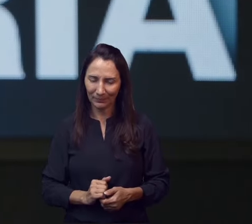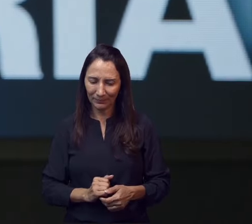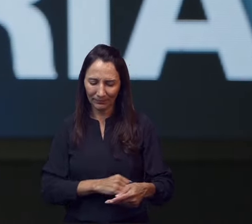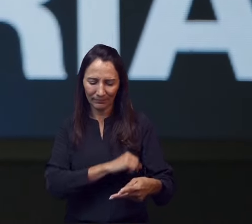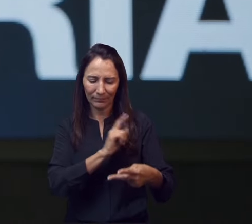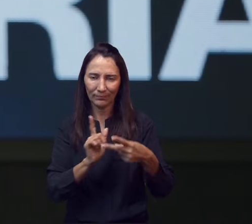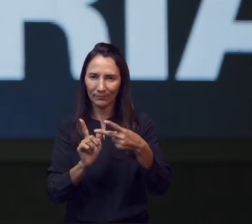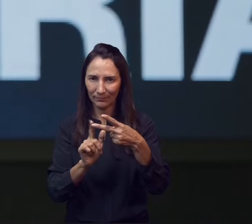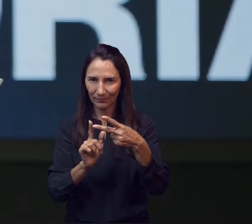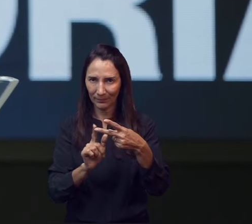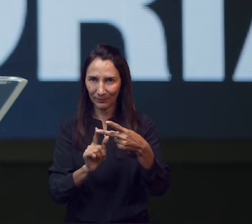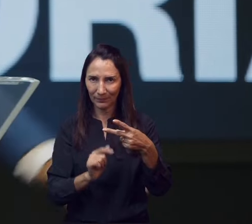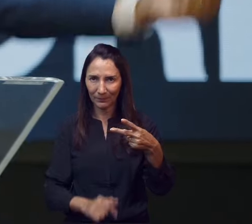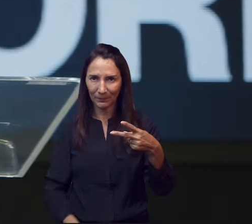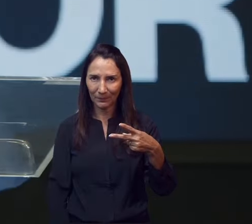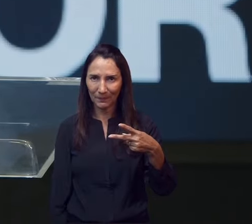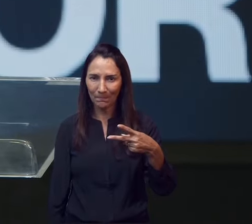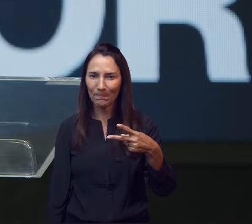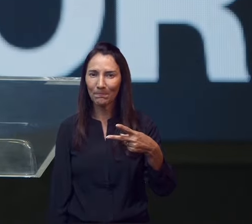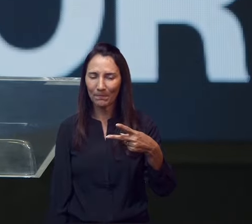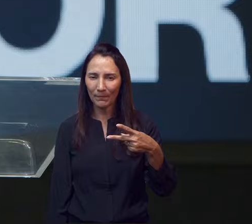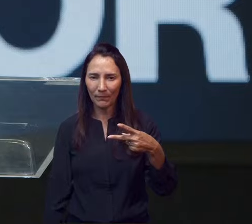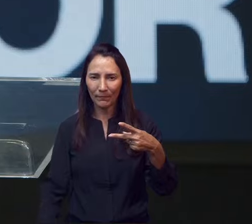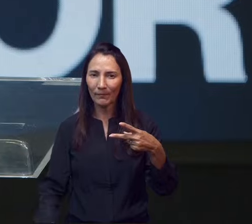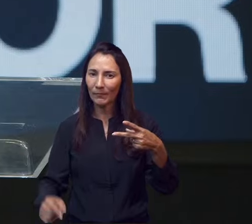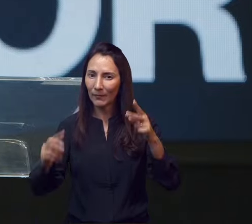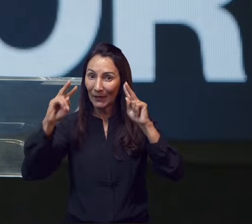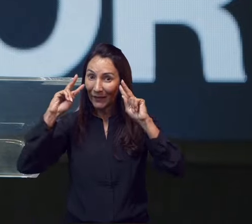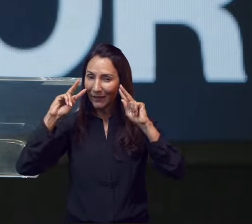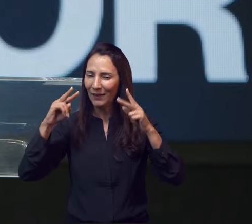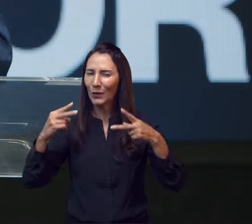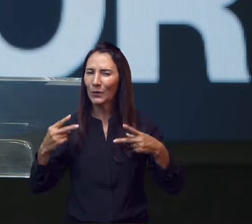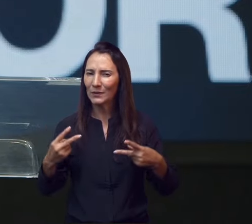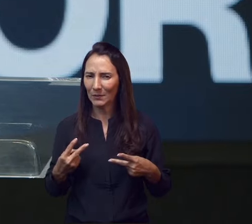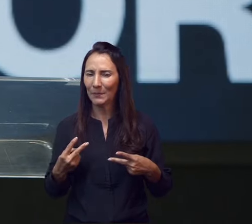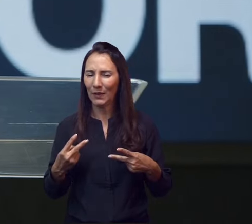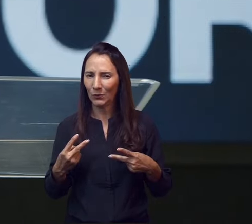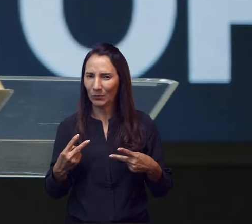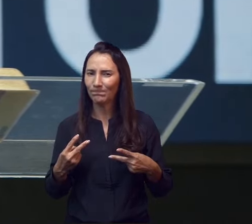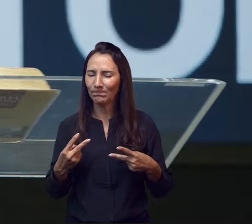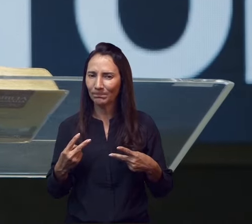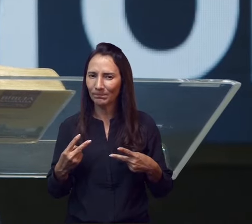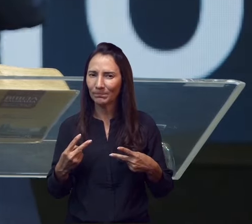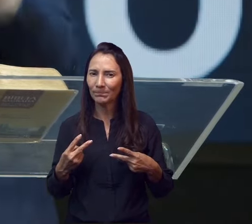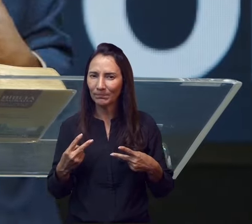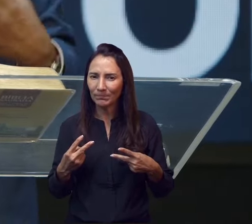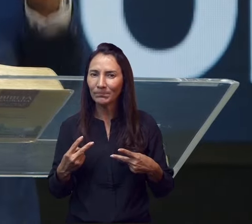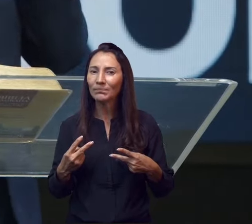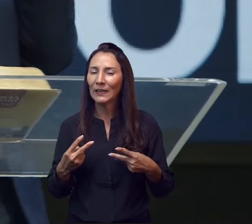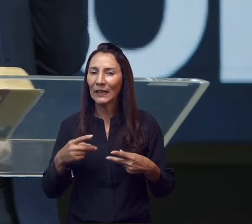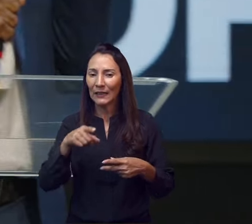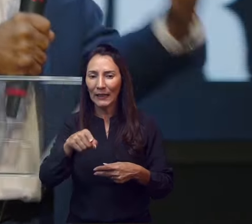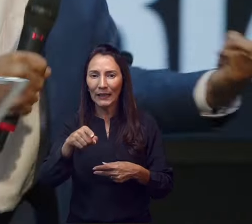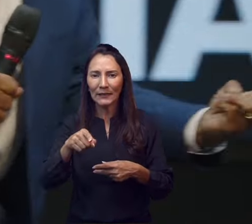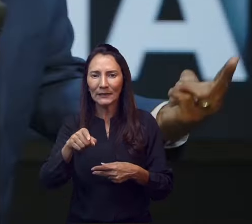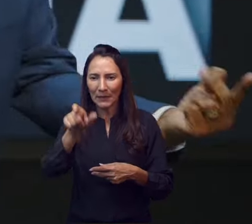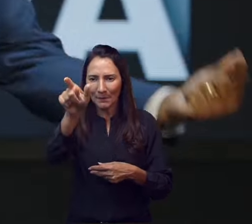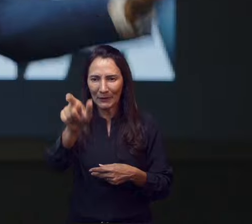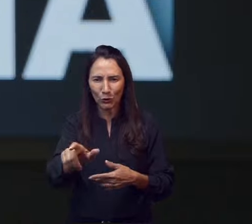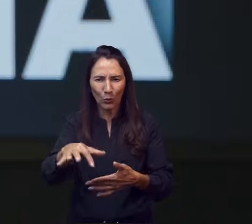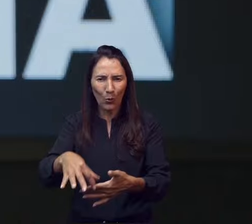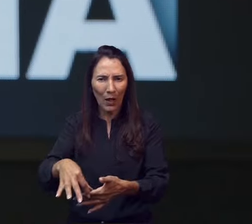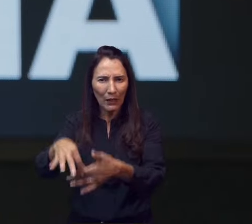segundo reconhecimento que o ensino que advém dos